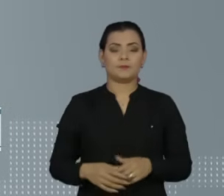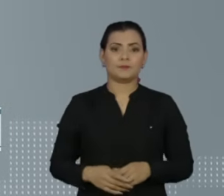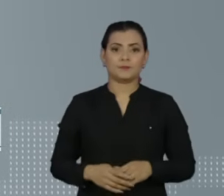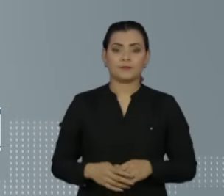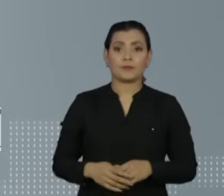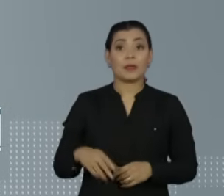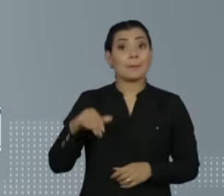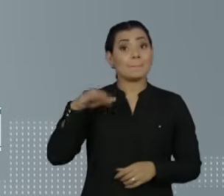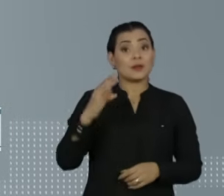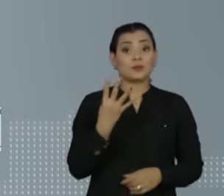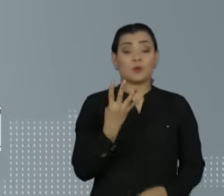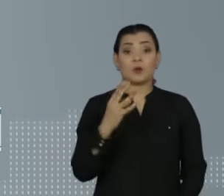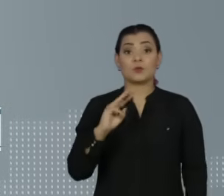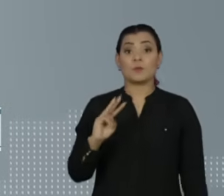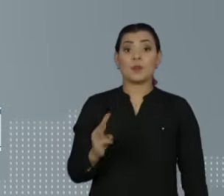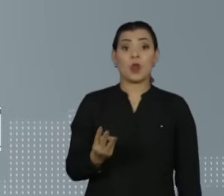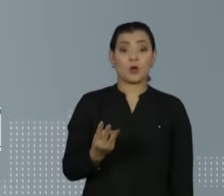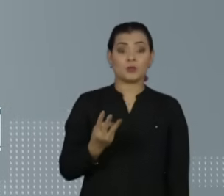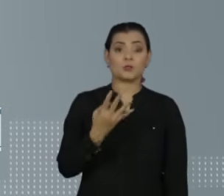São mais de